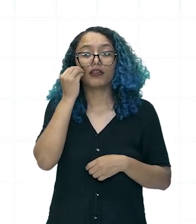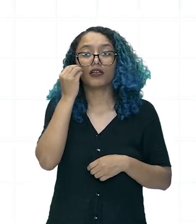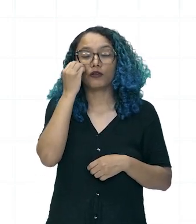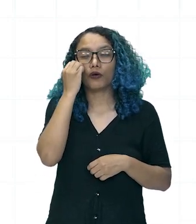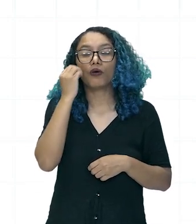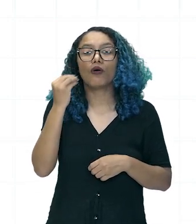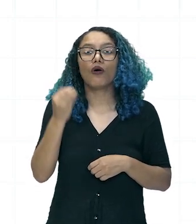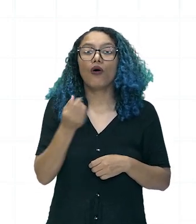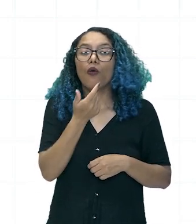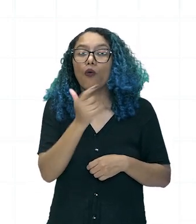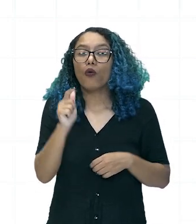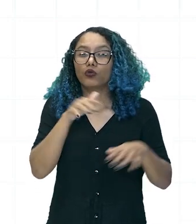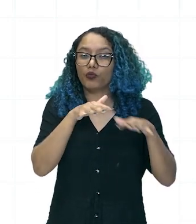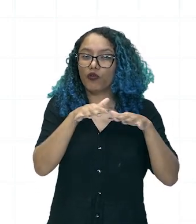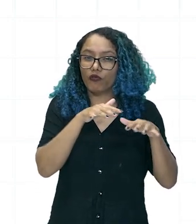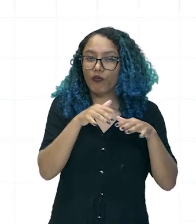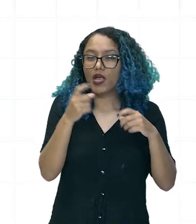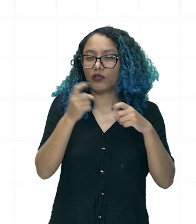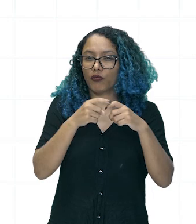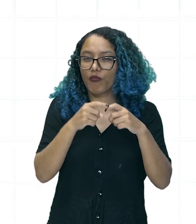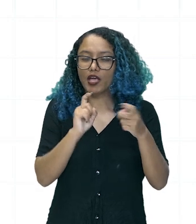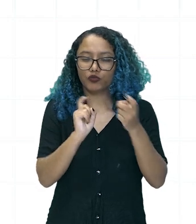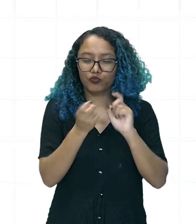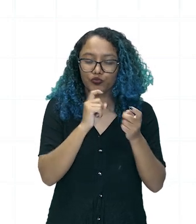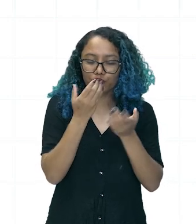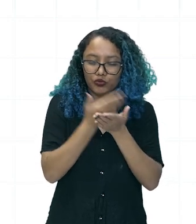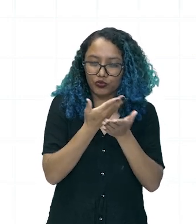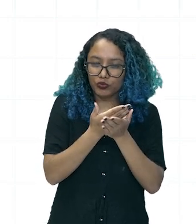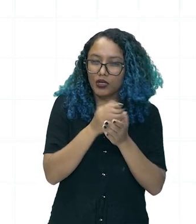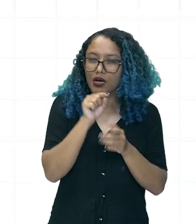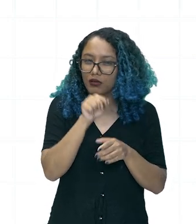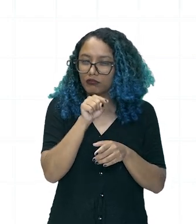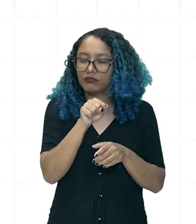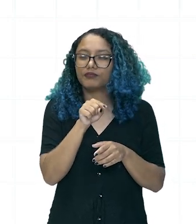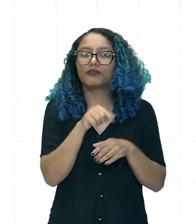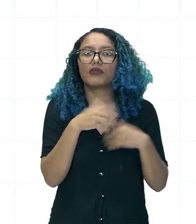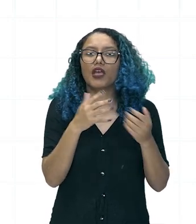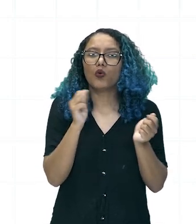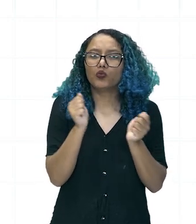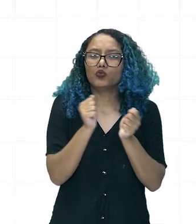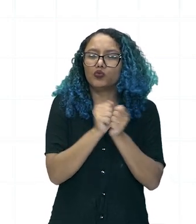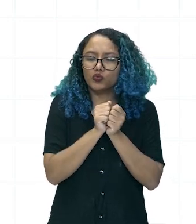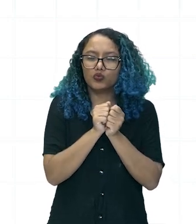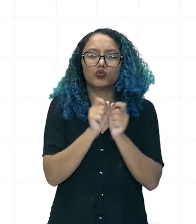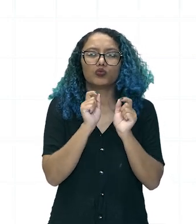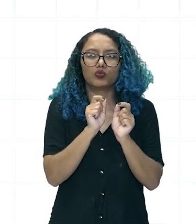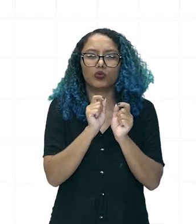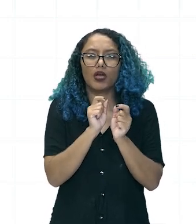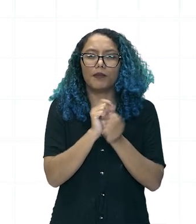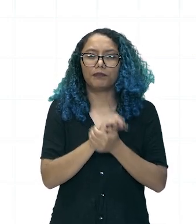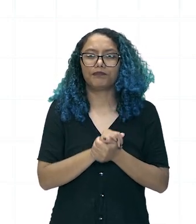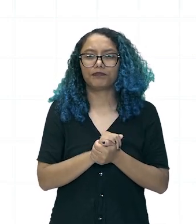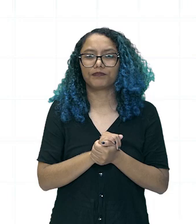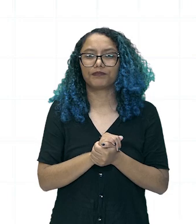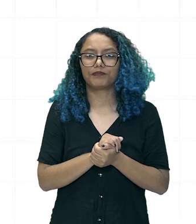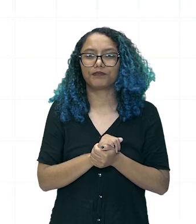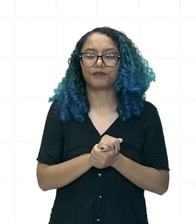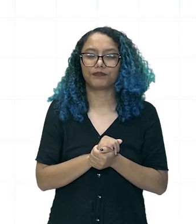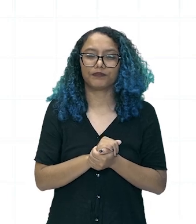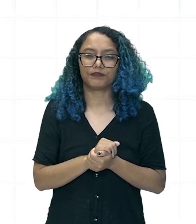de ginástica aeróbica dentro das academias. Primeiro que eu quero mostrar para vocês é o Step Training, ou apenas Step,